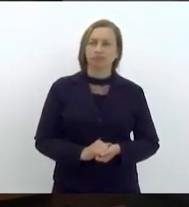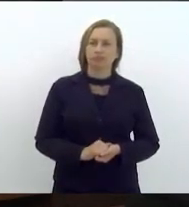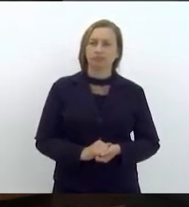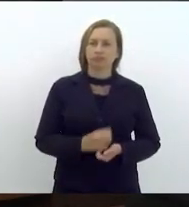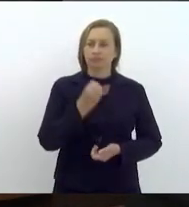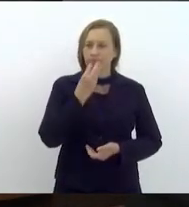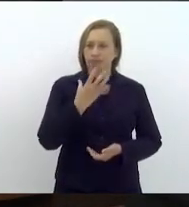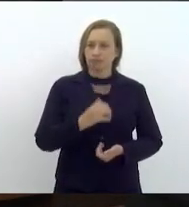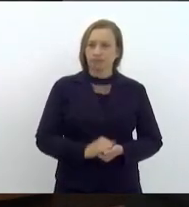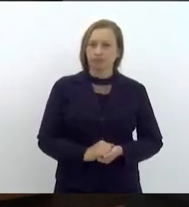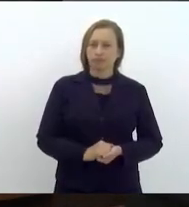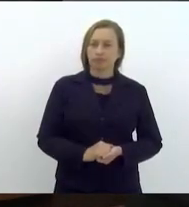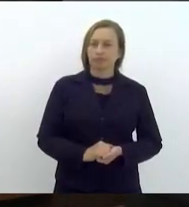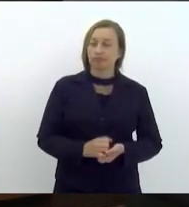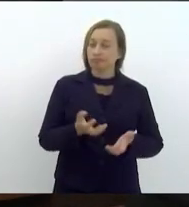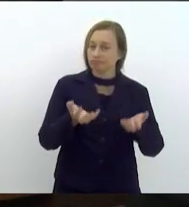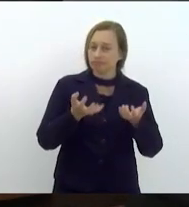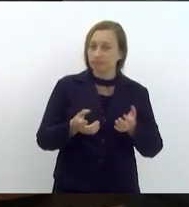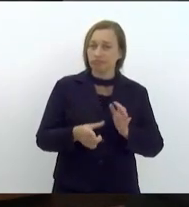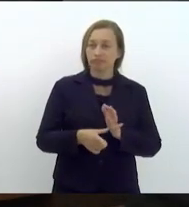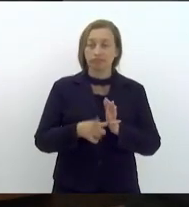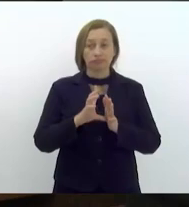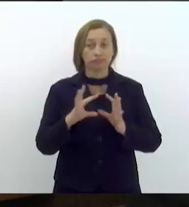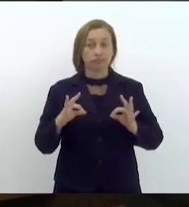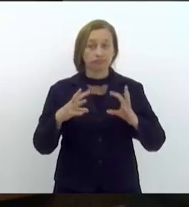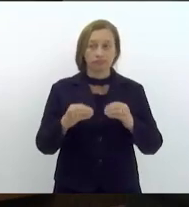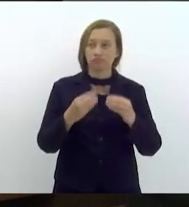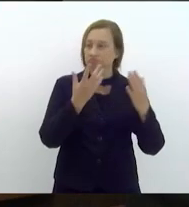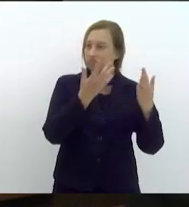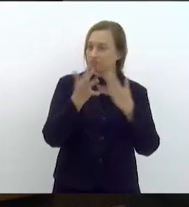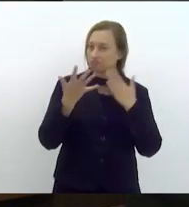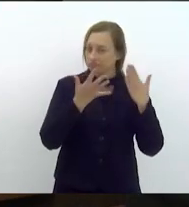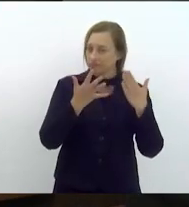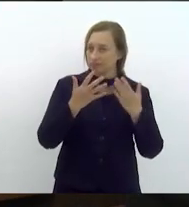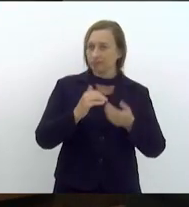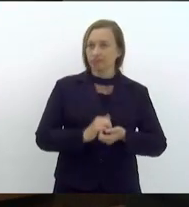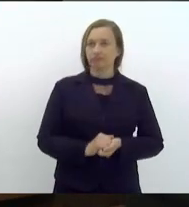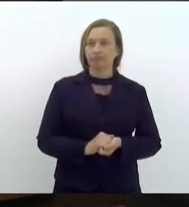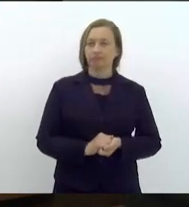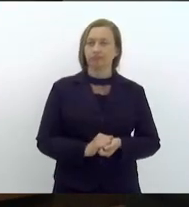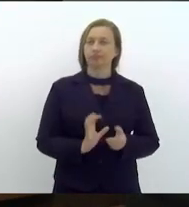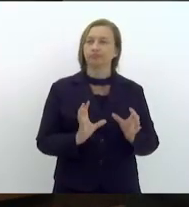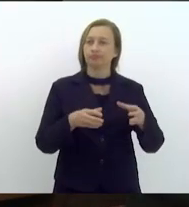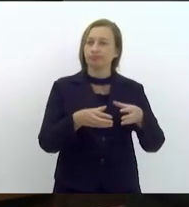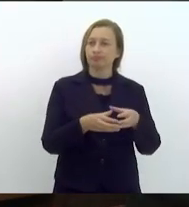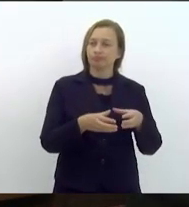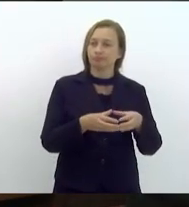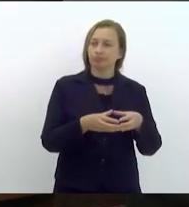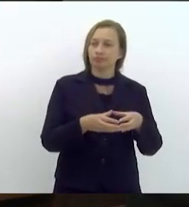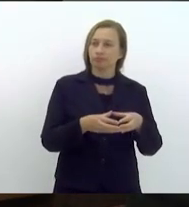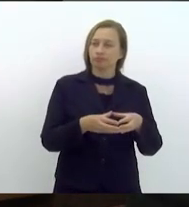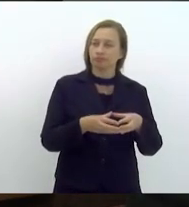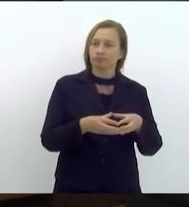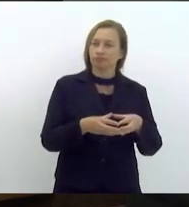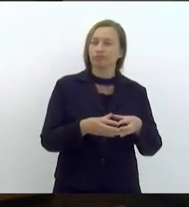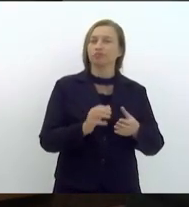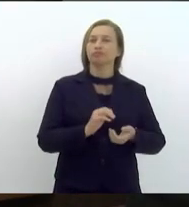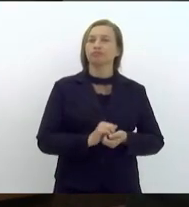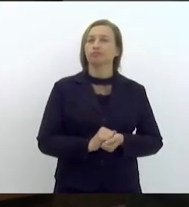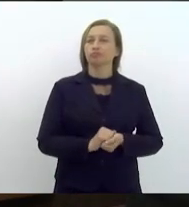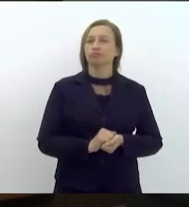bom eu queria antes de tudo parabenizar a comunidade do Oswaldo Cruz conhecida como